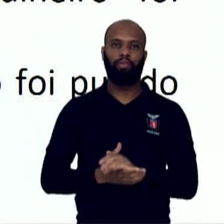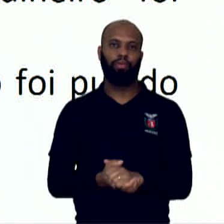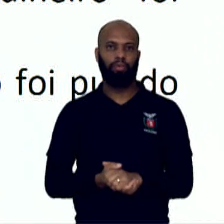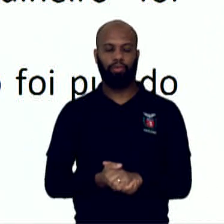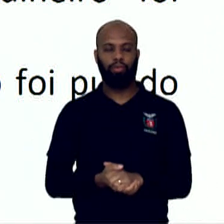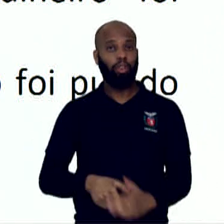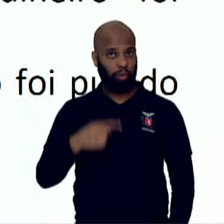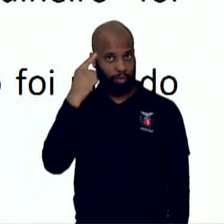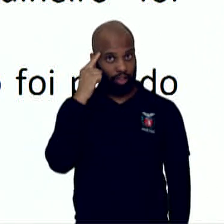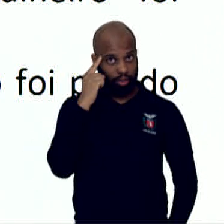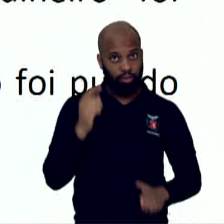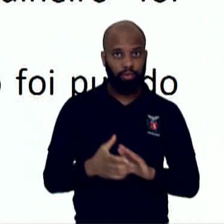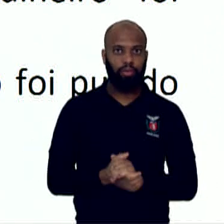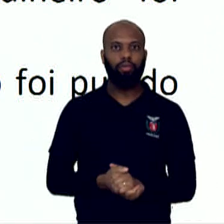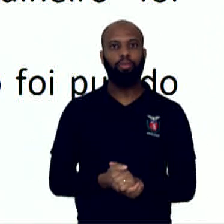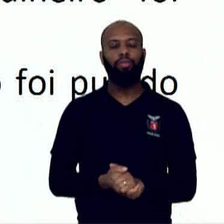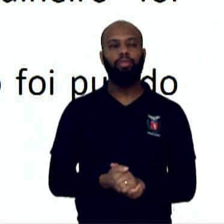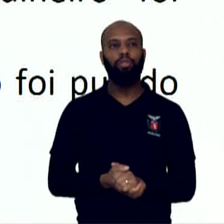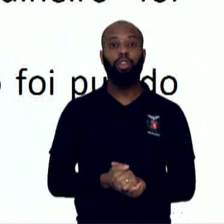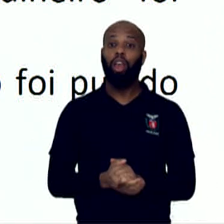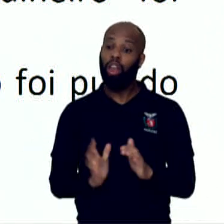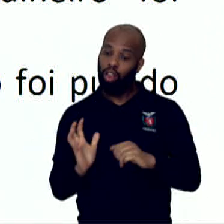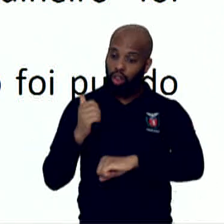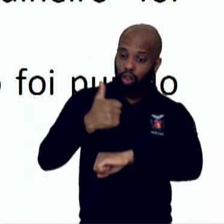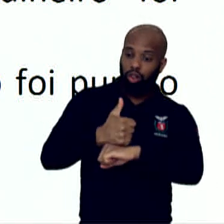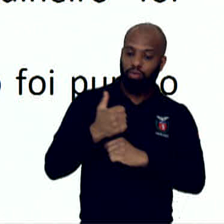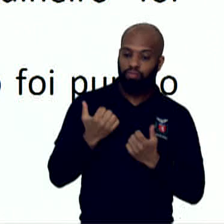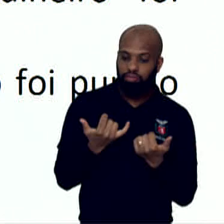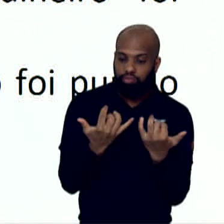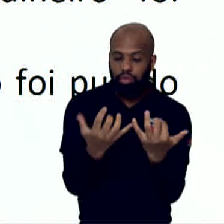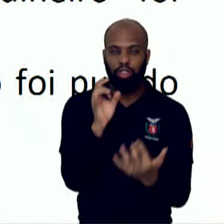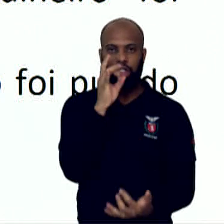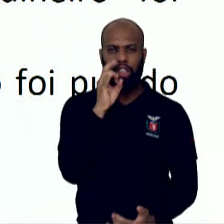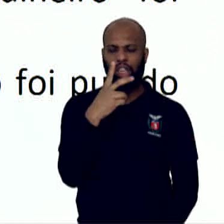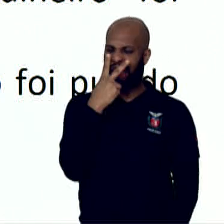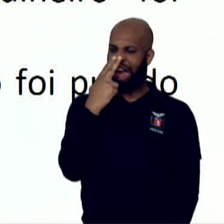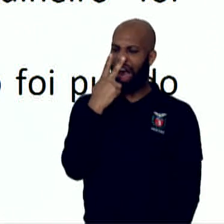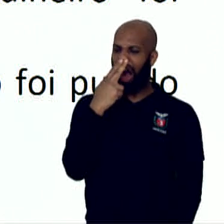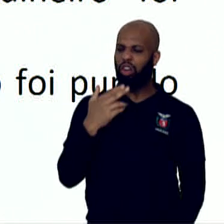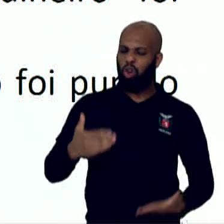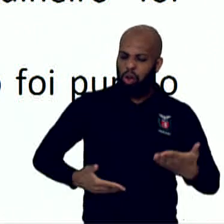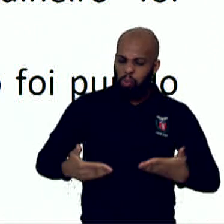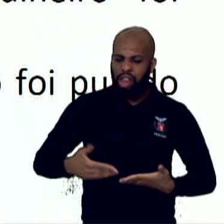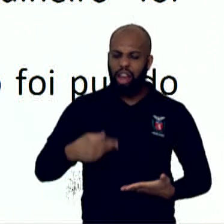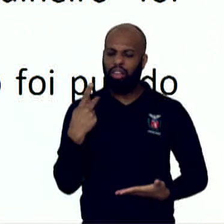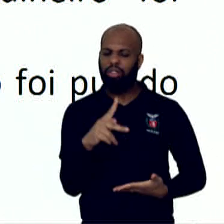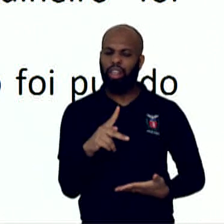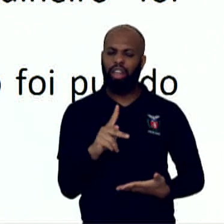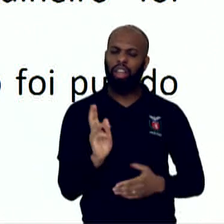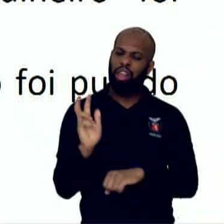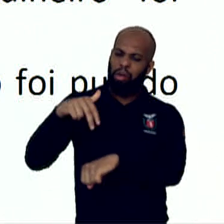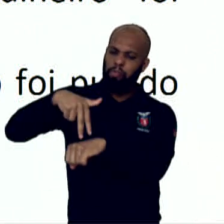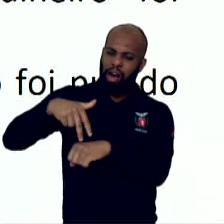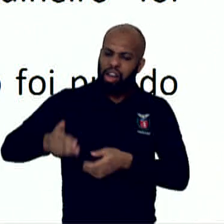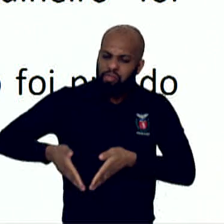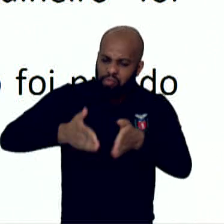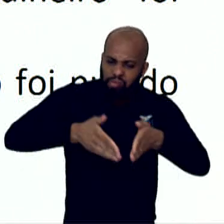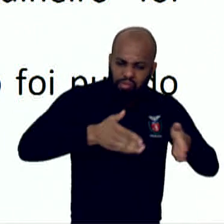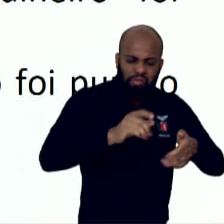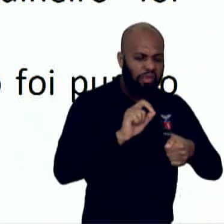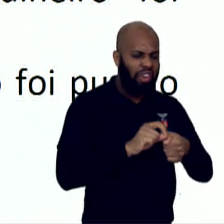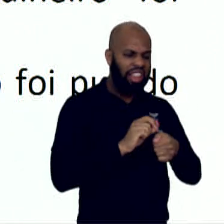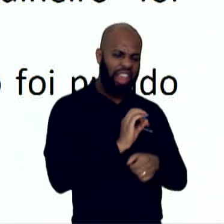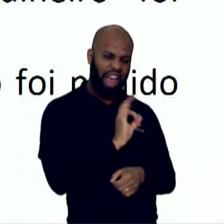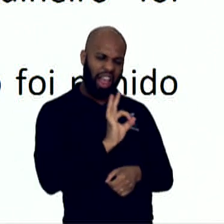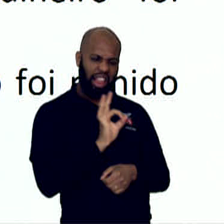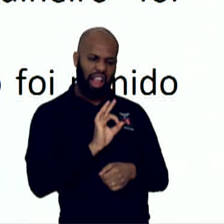jardineiro, vamos pensar? O dono do jardim achou que seu empregado perdia muito tempo parado diante dos canteiros,